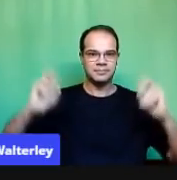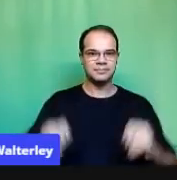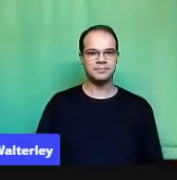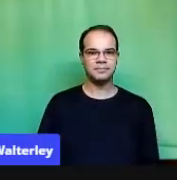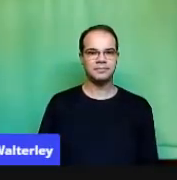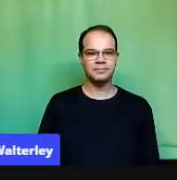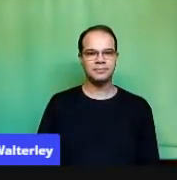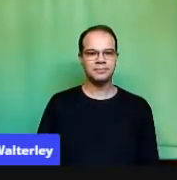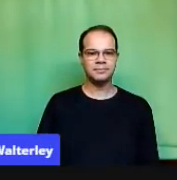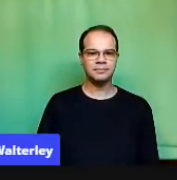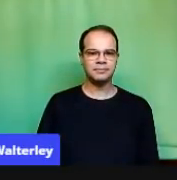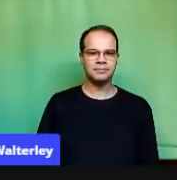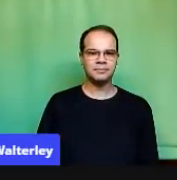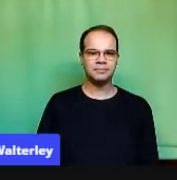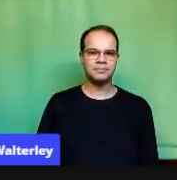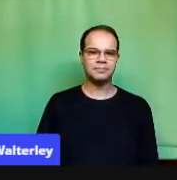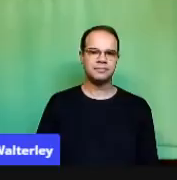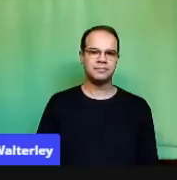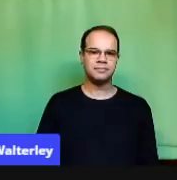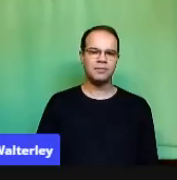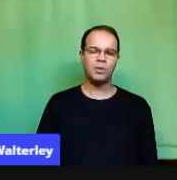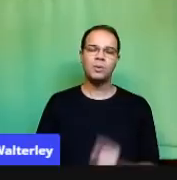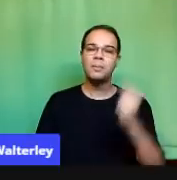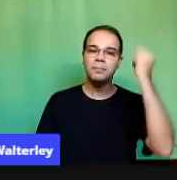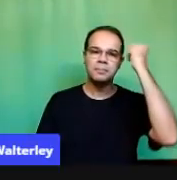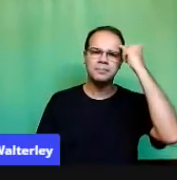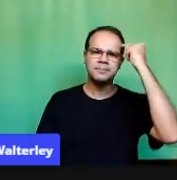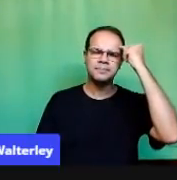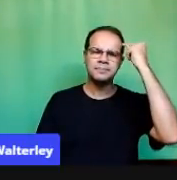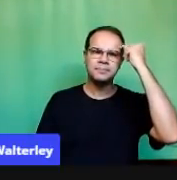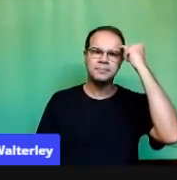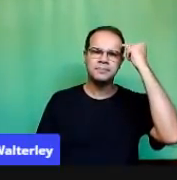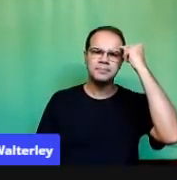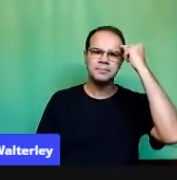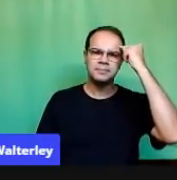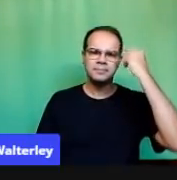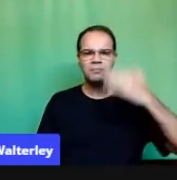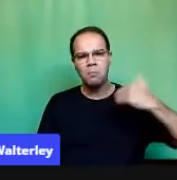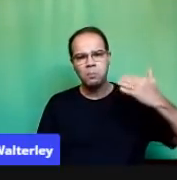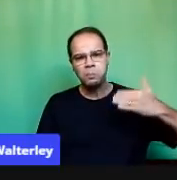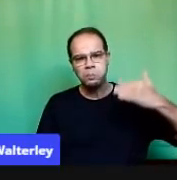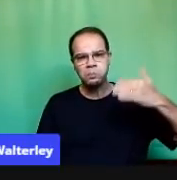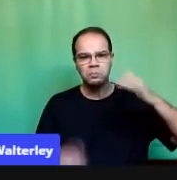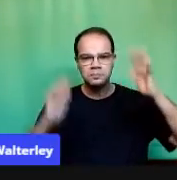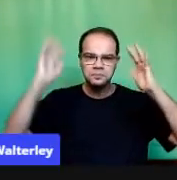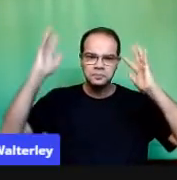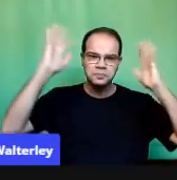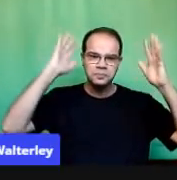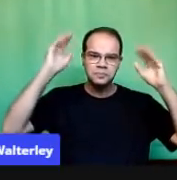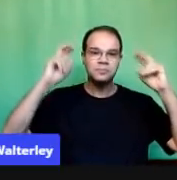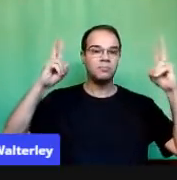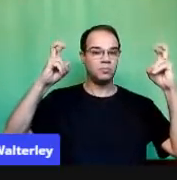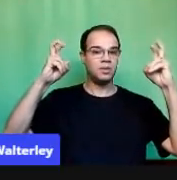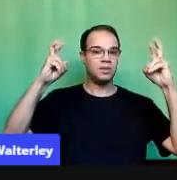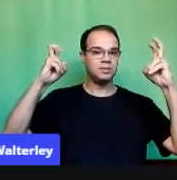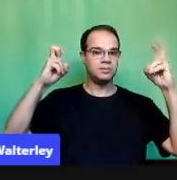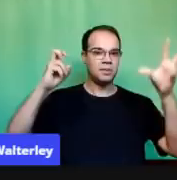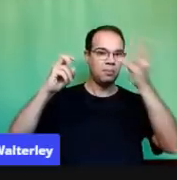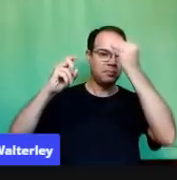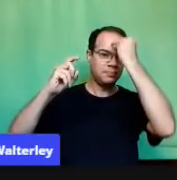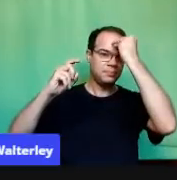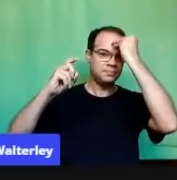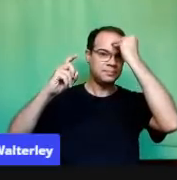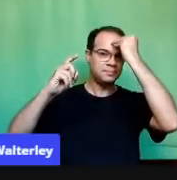vai ser a base de todo o nosso pensamento durante essa reflexão pedagógica. A arte não